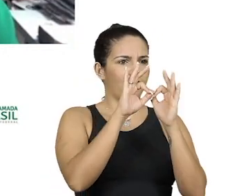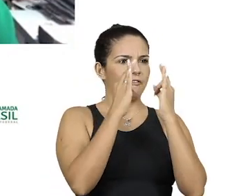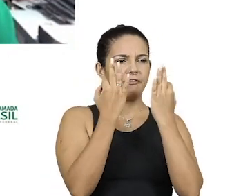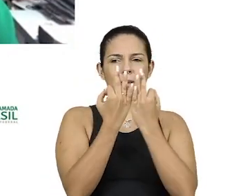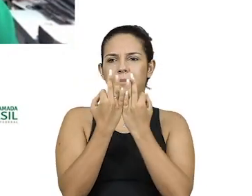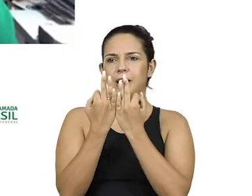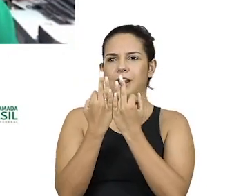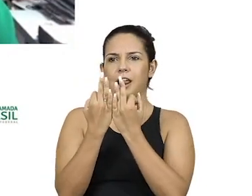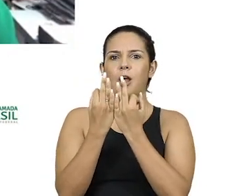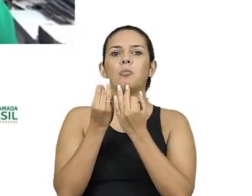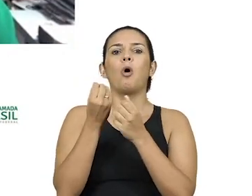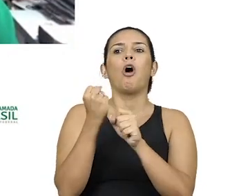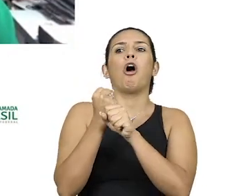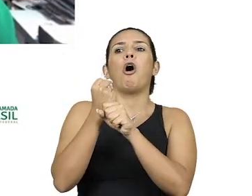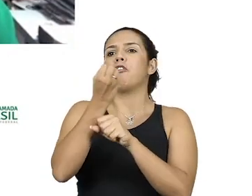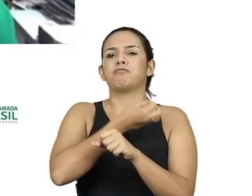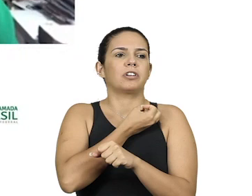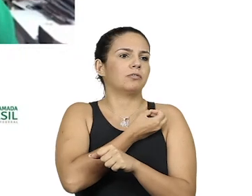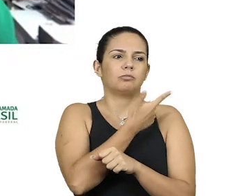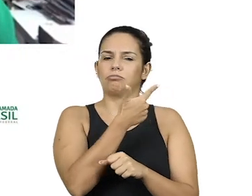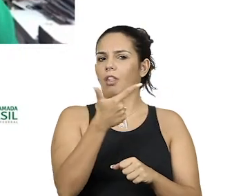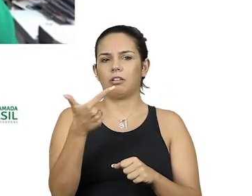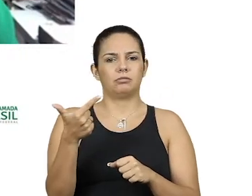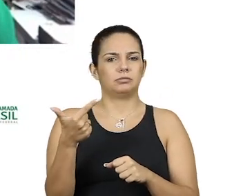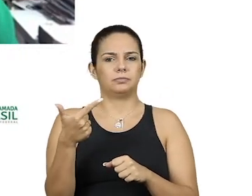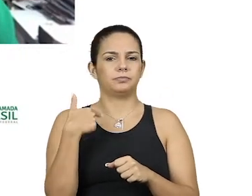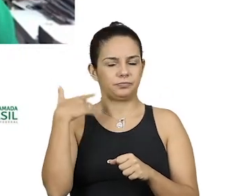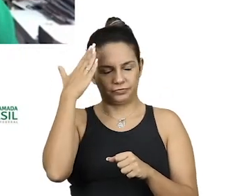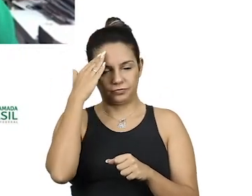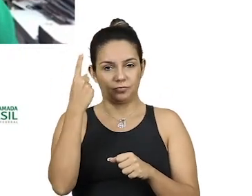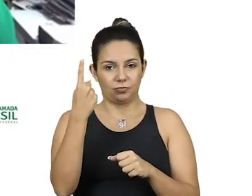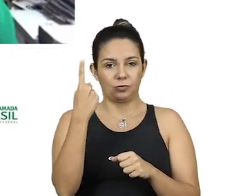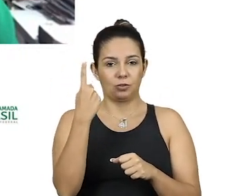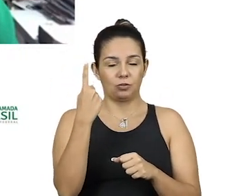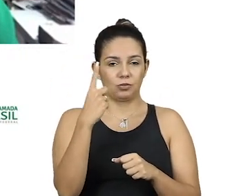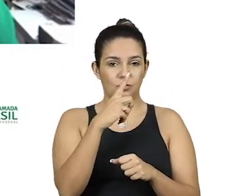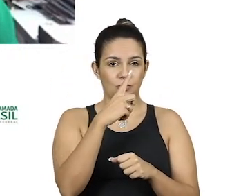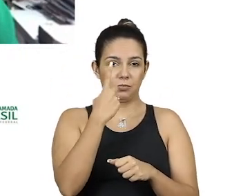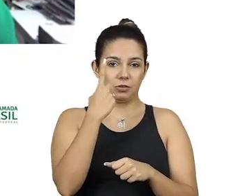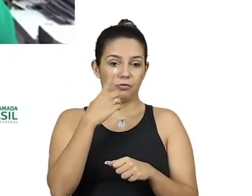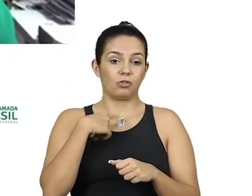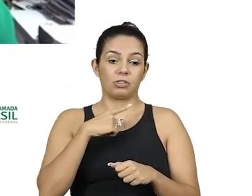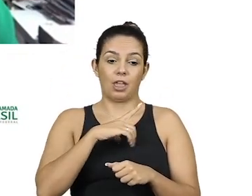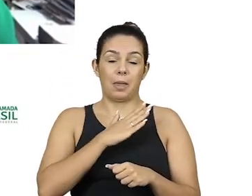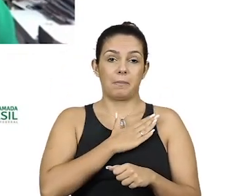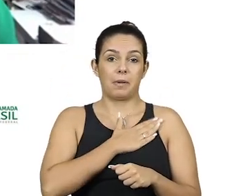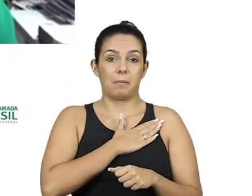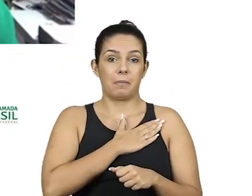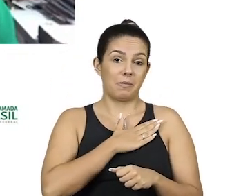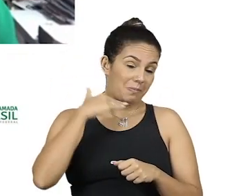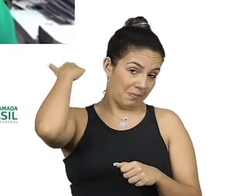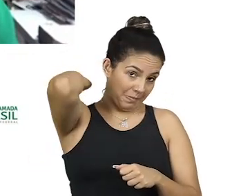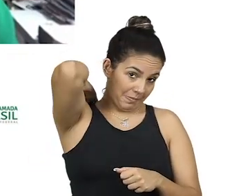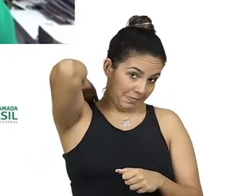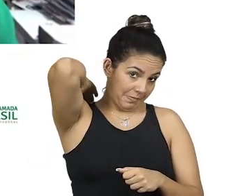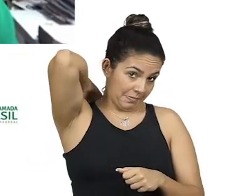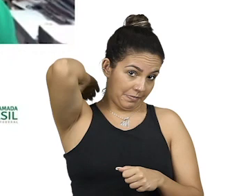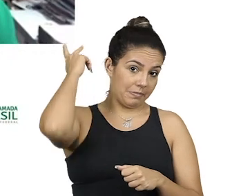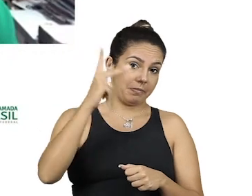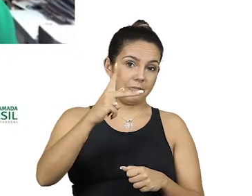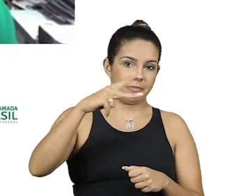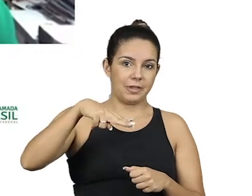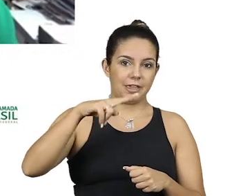longevidade na minha família. E eu sei que uma hora eu vou ter uma pneumonia e vou bater